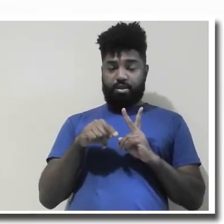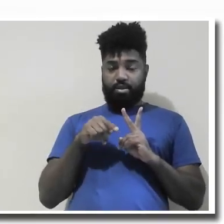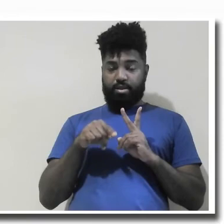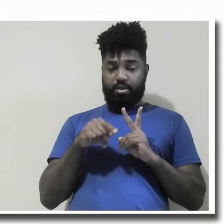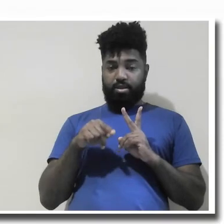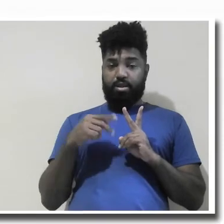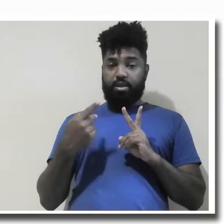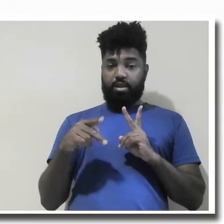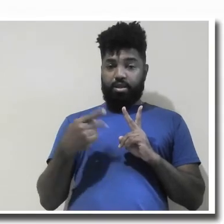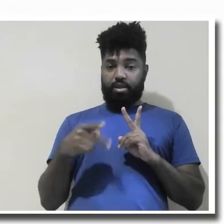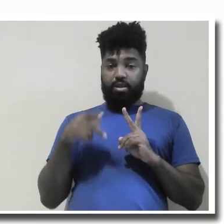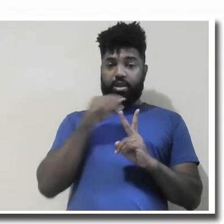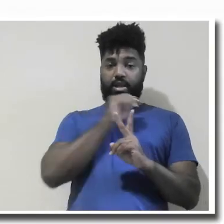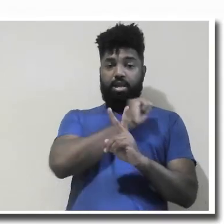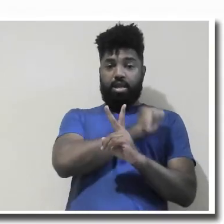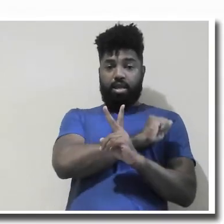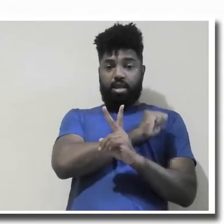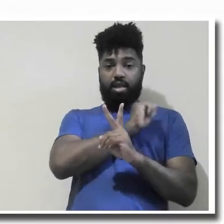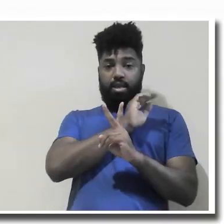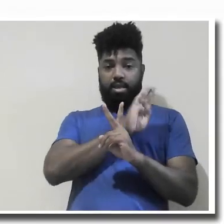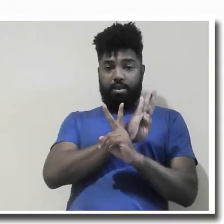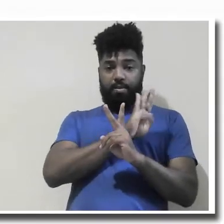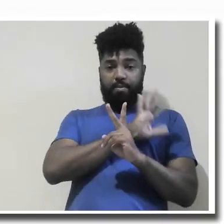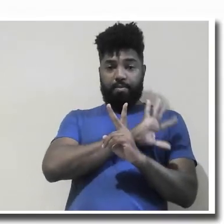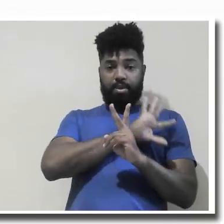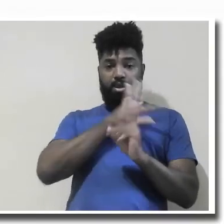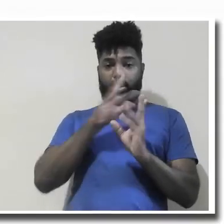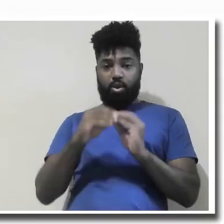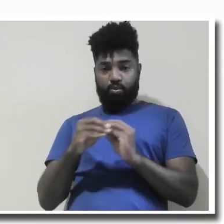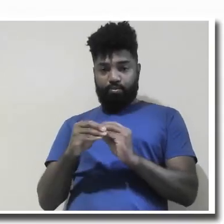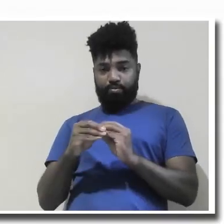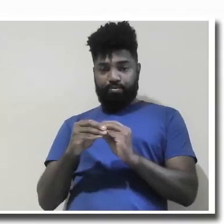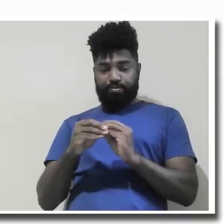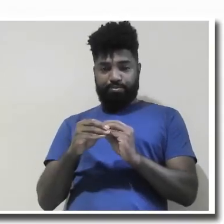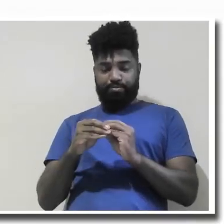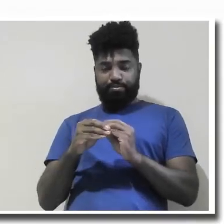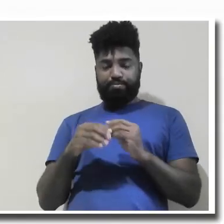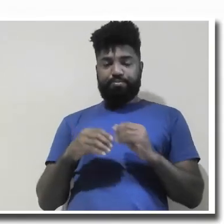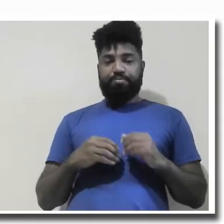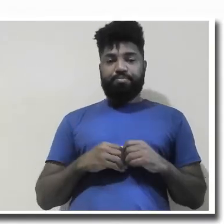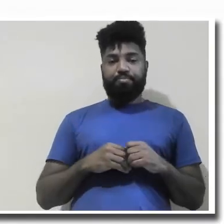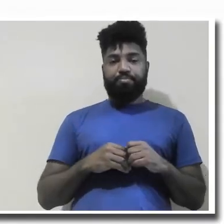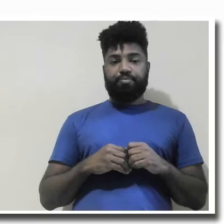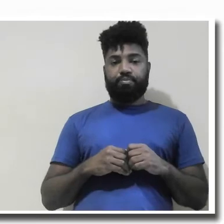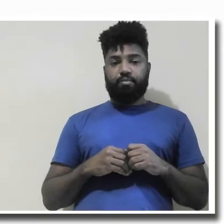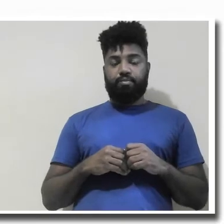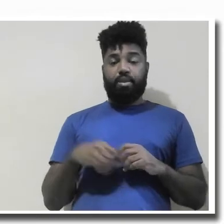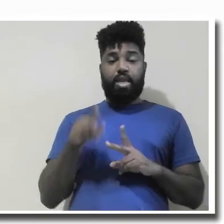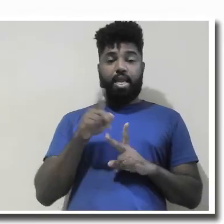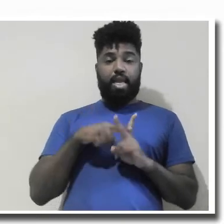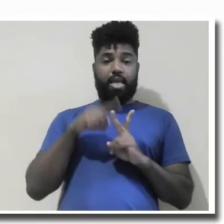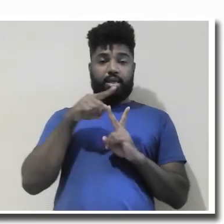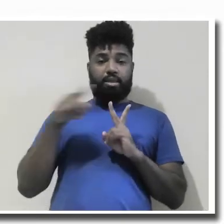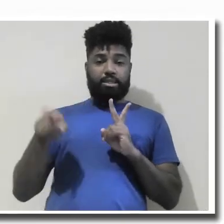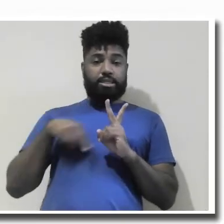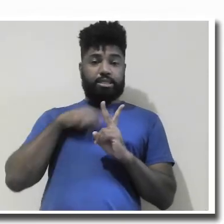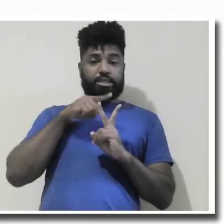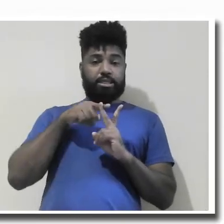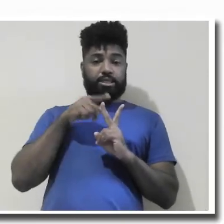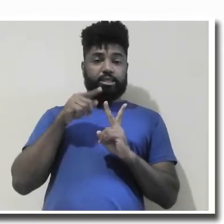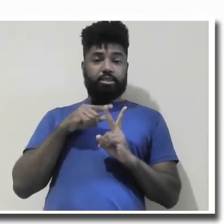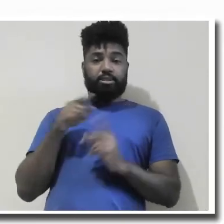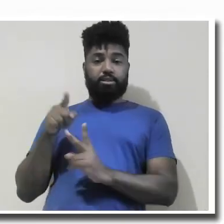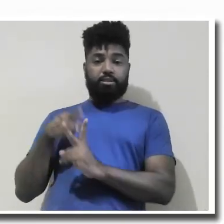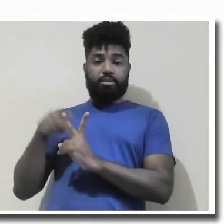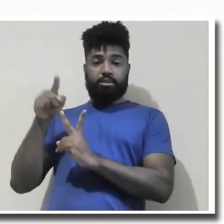do produto de A por B. Então, o produto das raízes de mesmo índice é igual